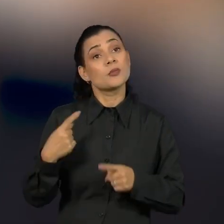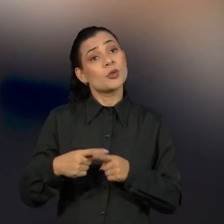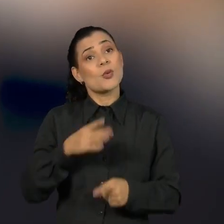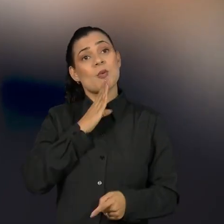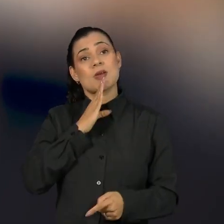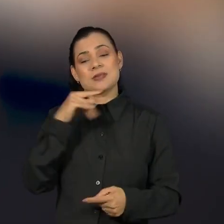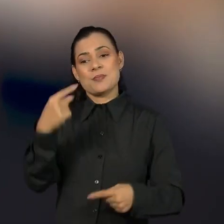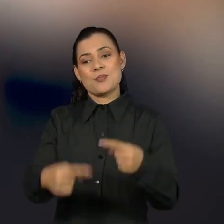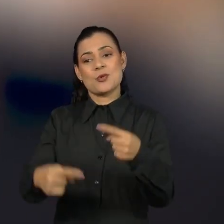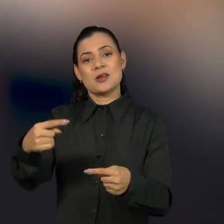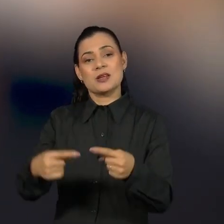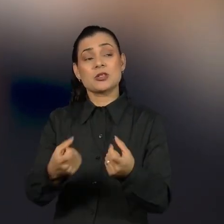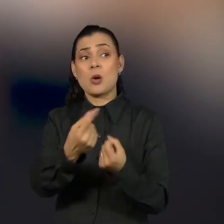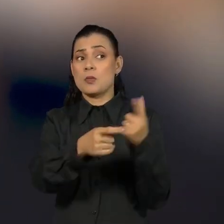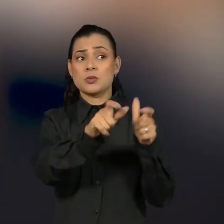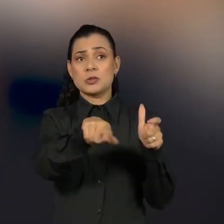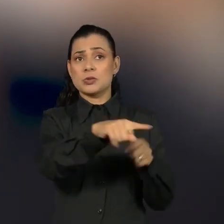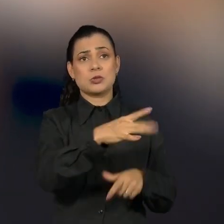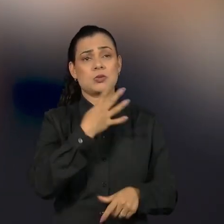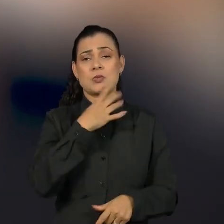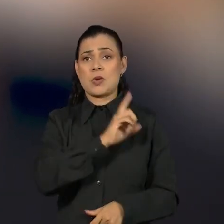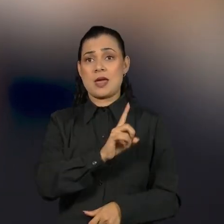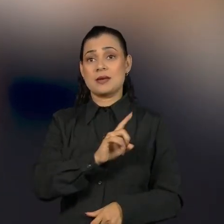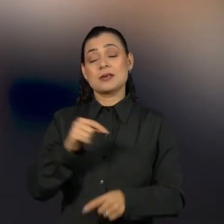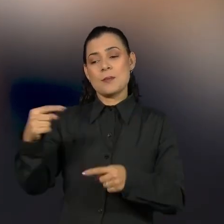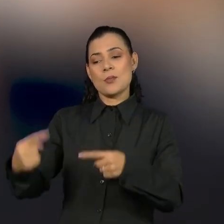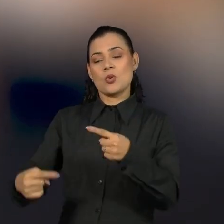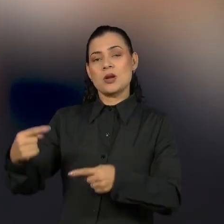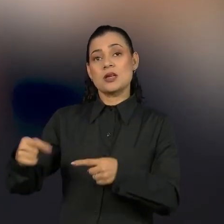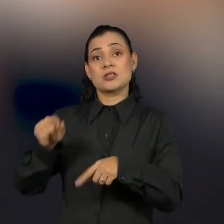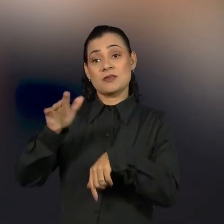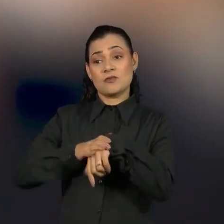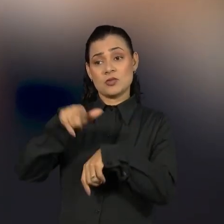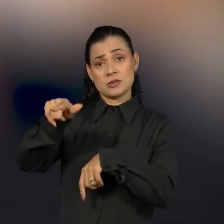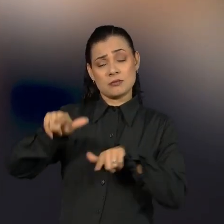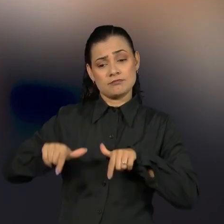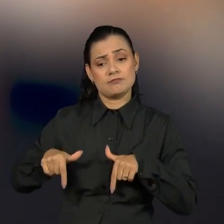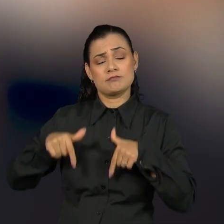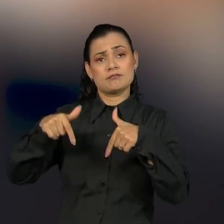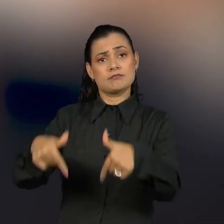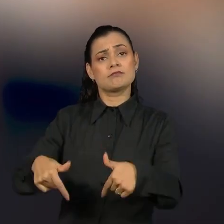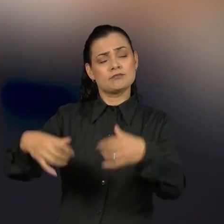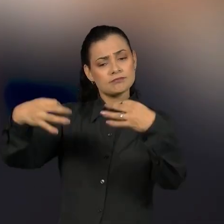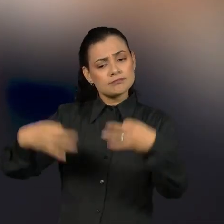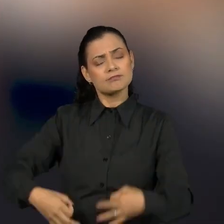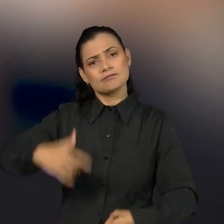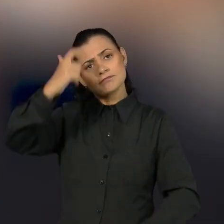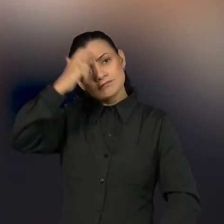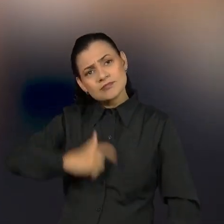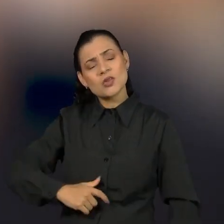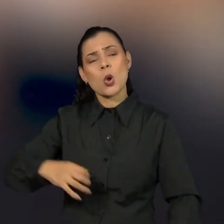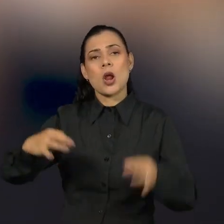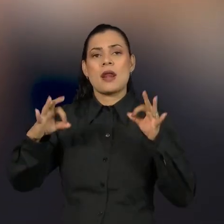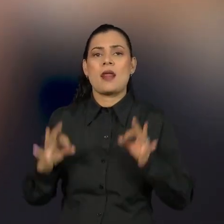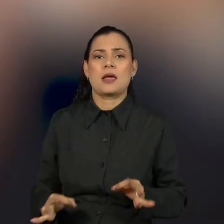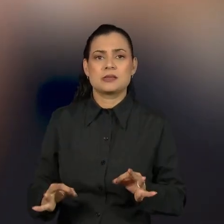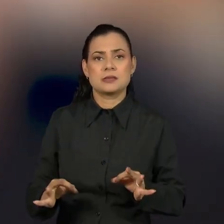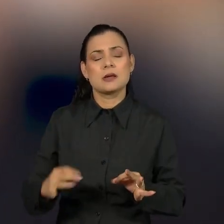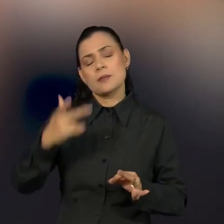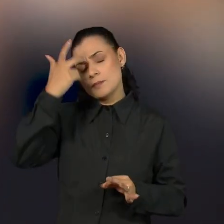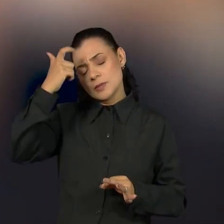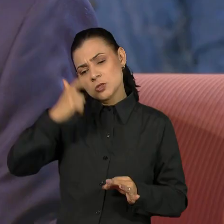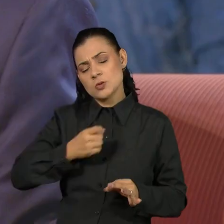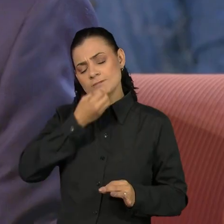a política que pouca gente conheceu, né? A política feita por uma pessoa do bem, uma pessoa honesta, uma pessoa